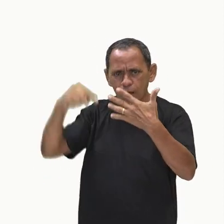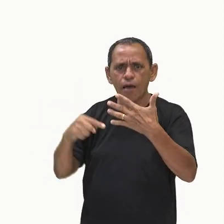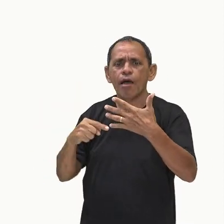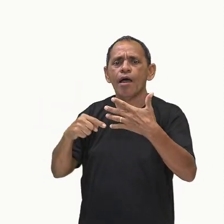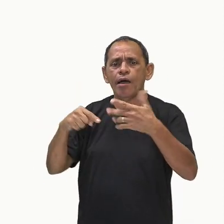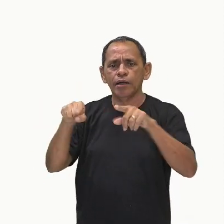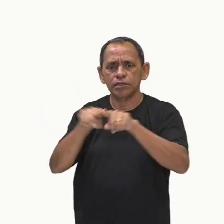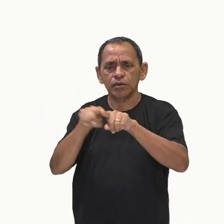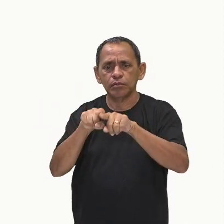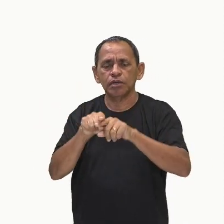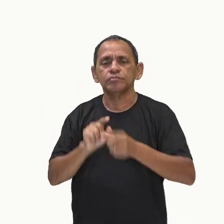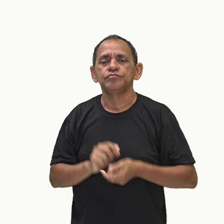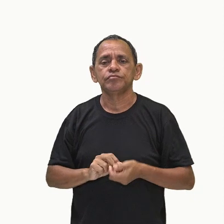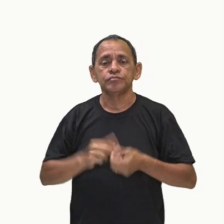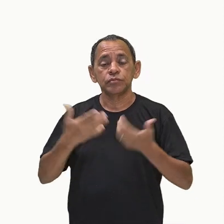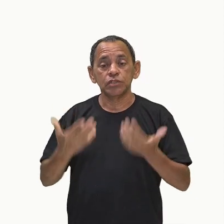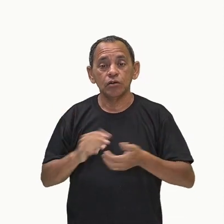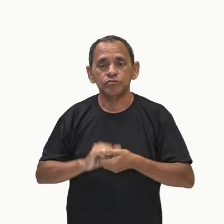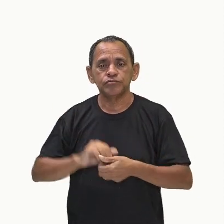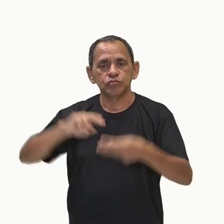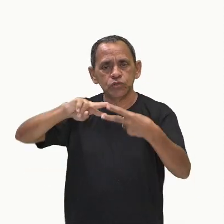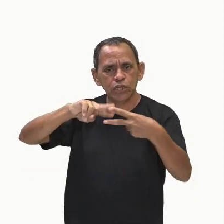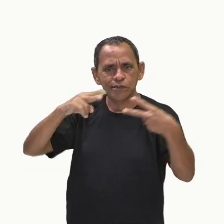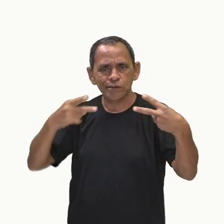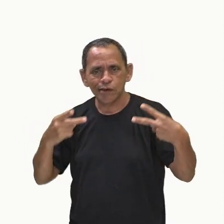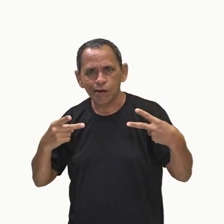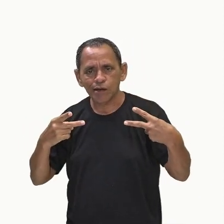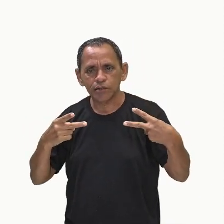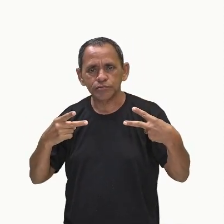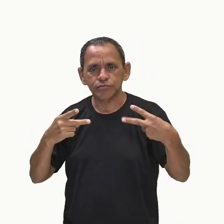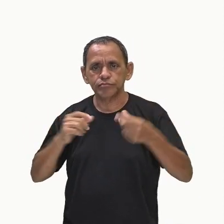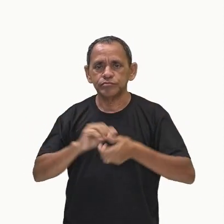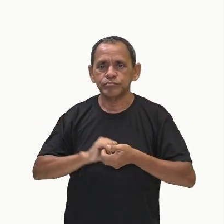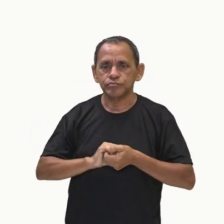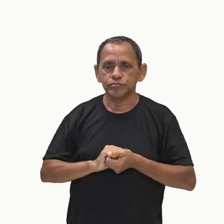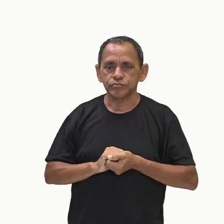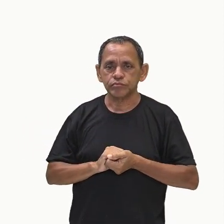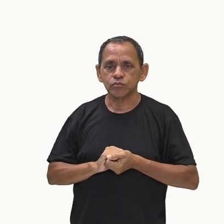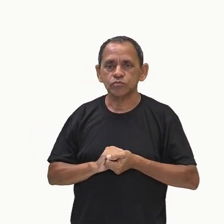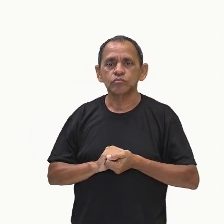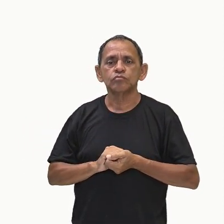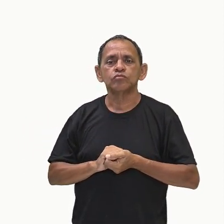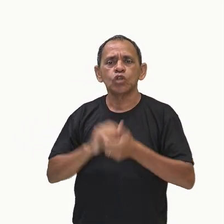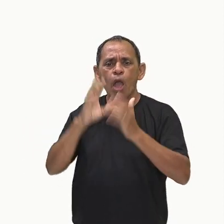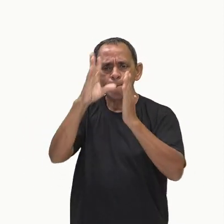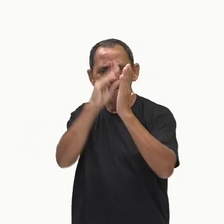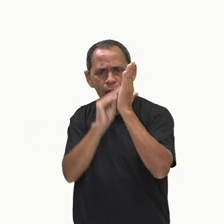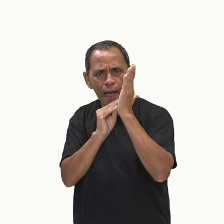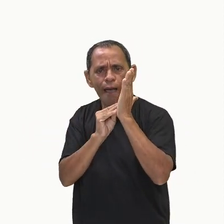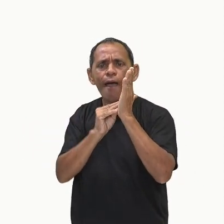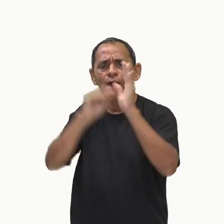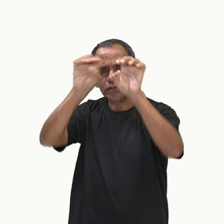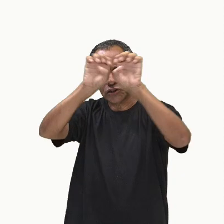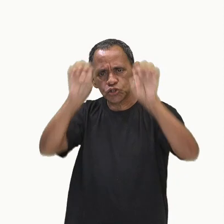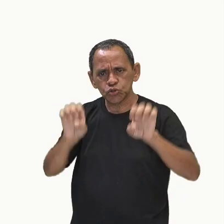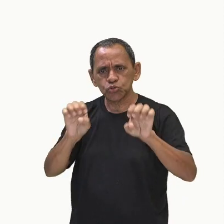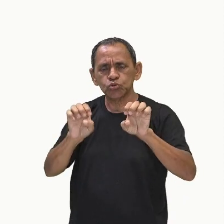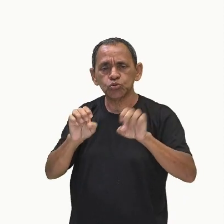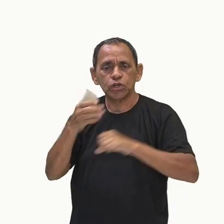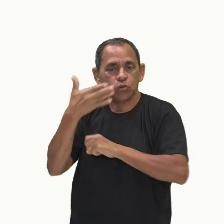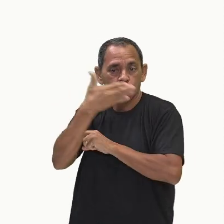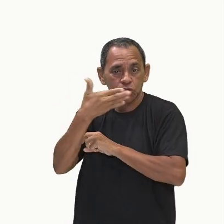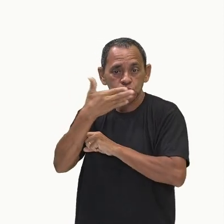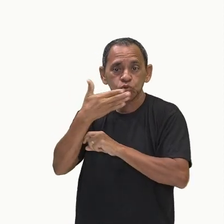O DNA, como eu havia falado para vocês, né? Ele vai conter na sua estrutura um açúcar.